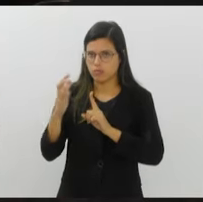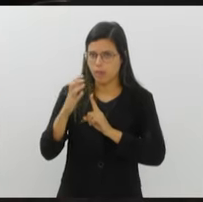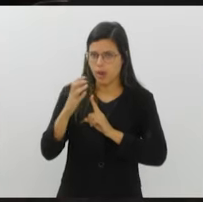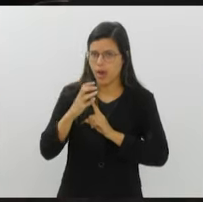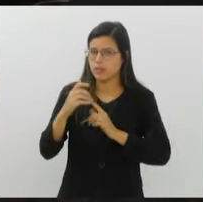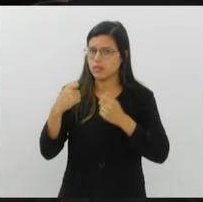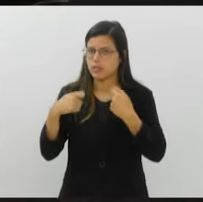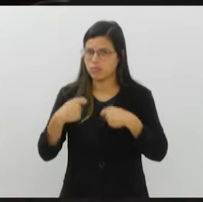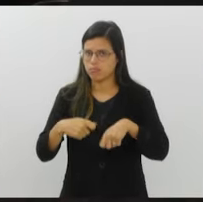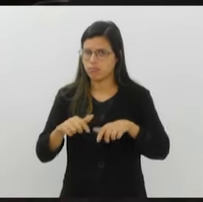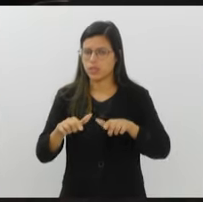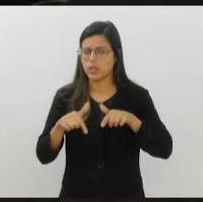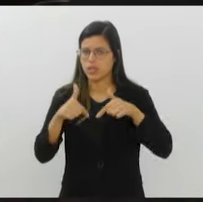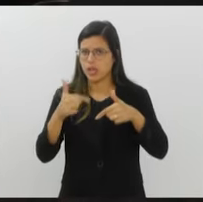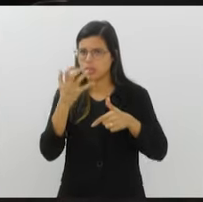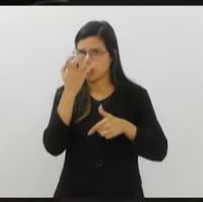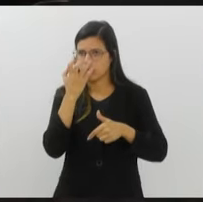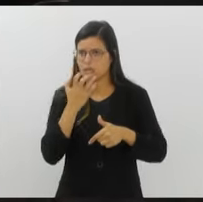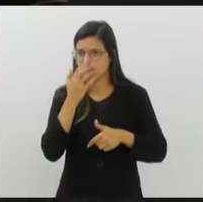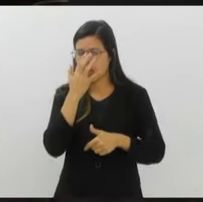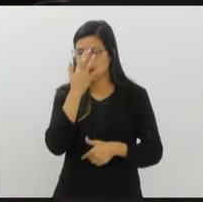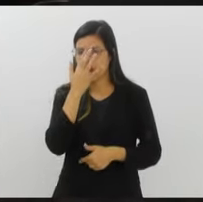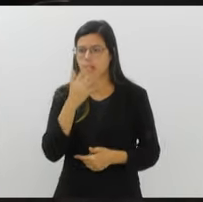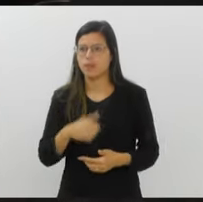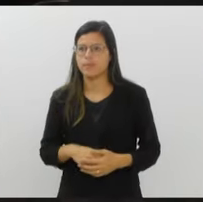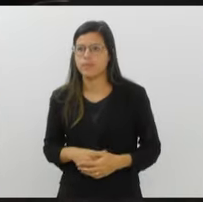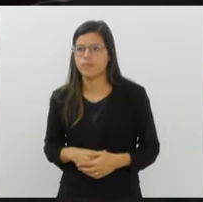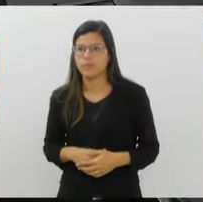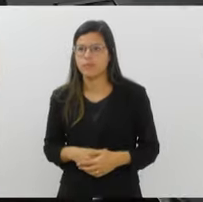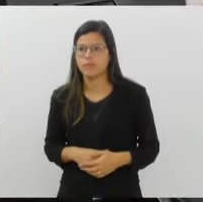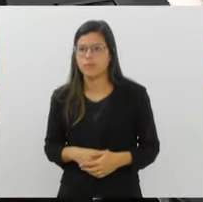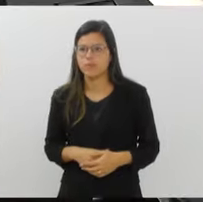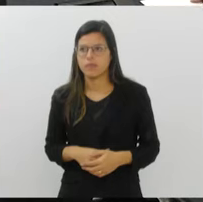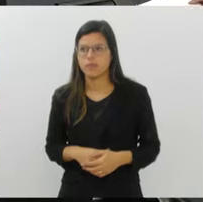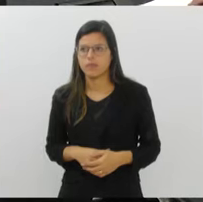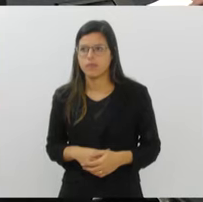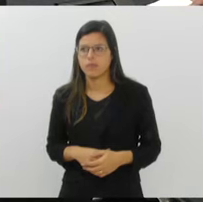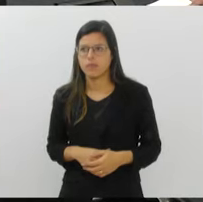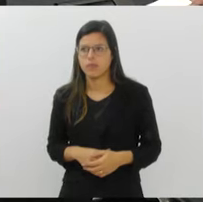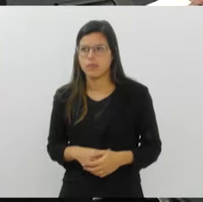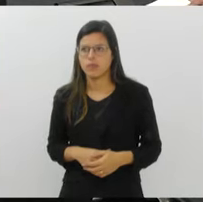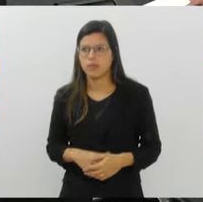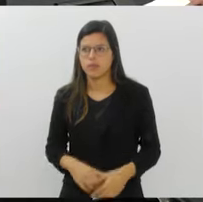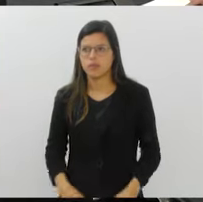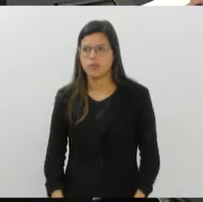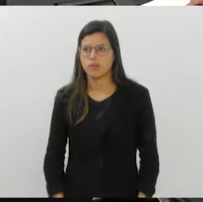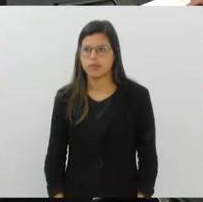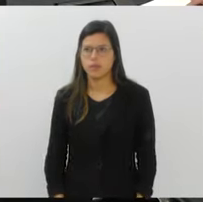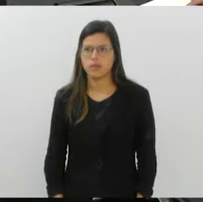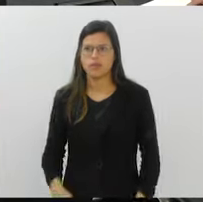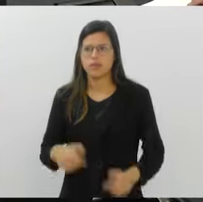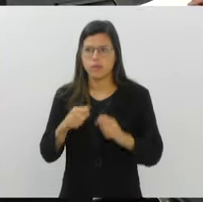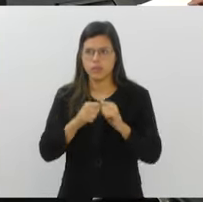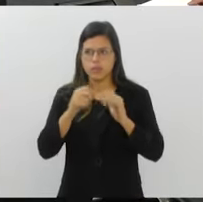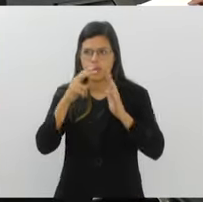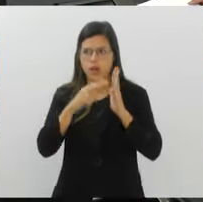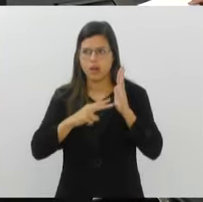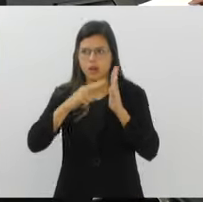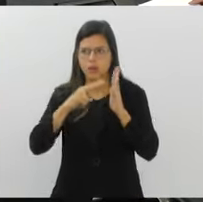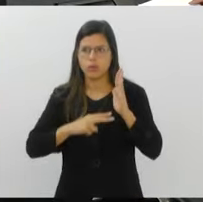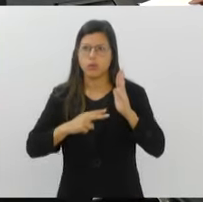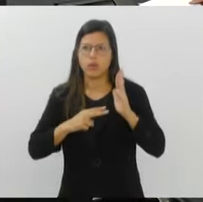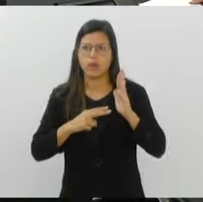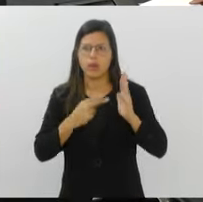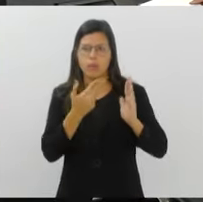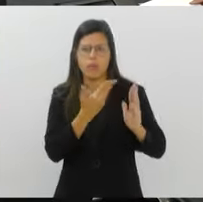providências seríssimas. Senhores deputados, por favor, peço pela ordem, por gentileza. Vou fazer a leitura. Meu amigo